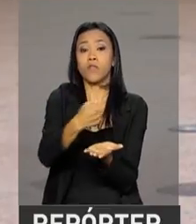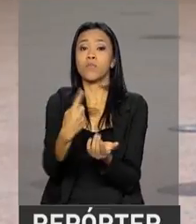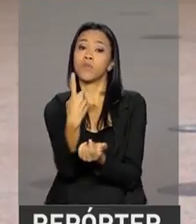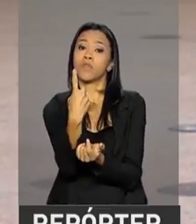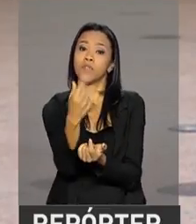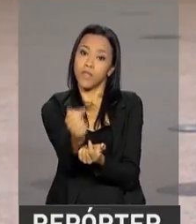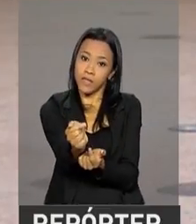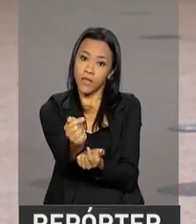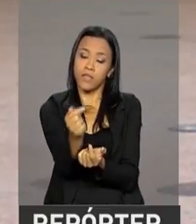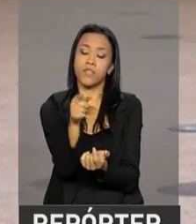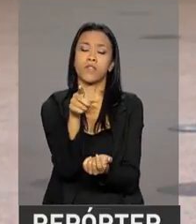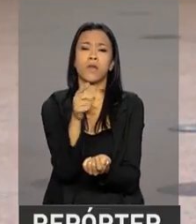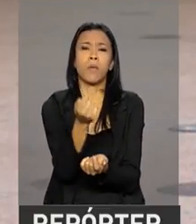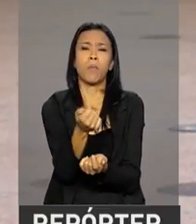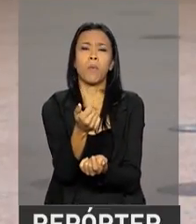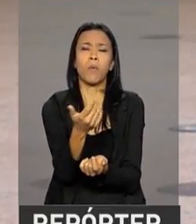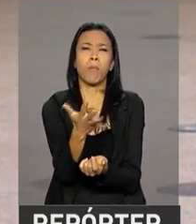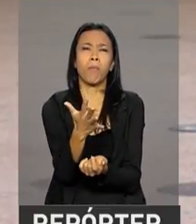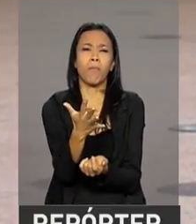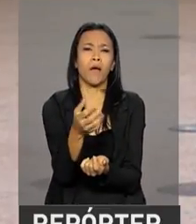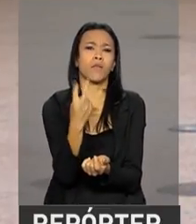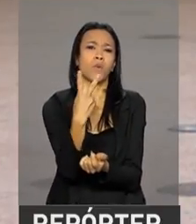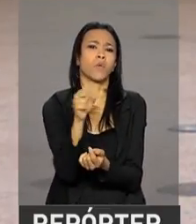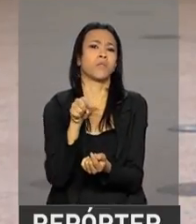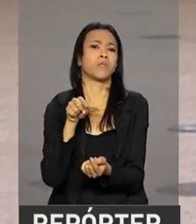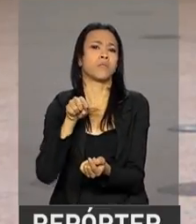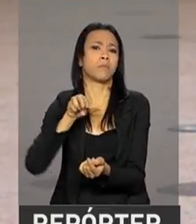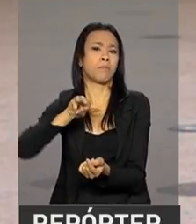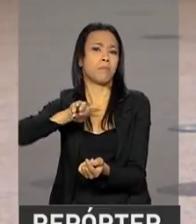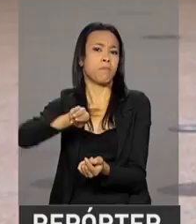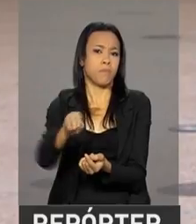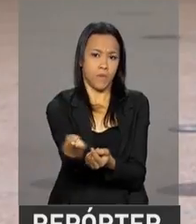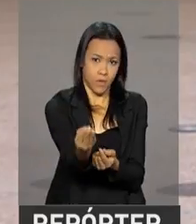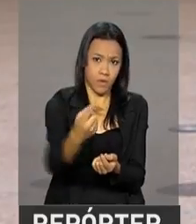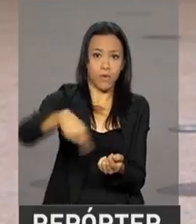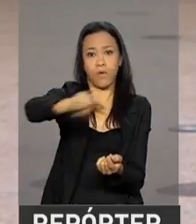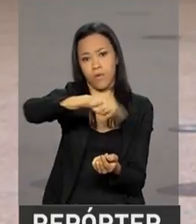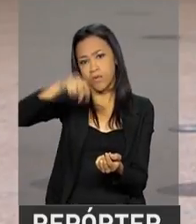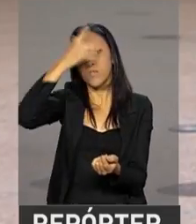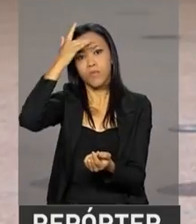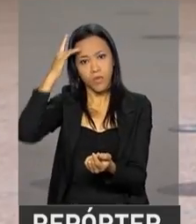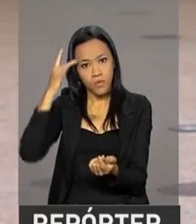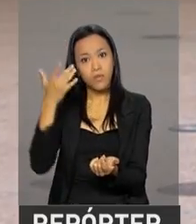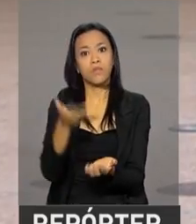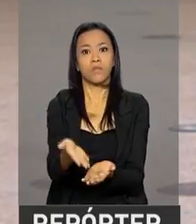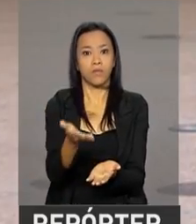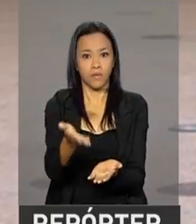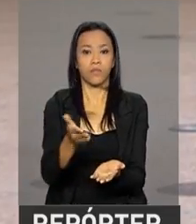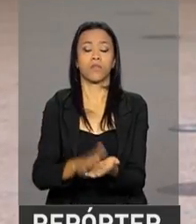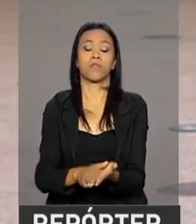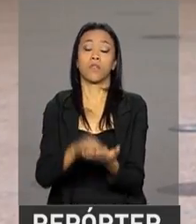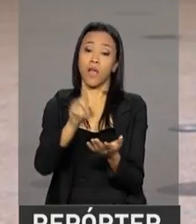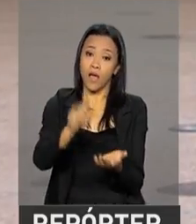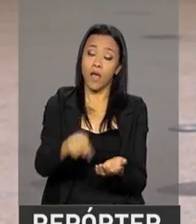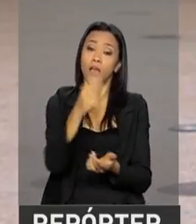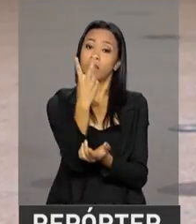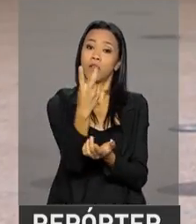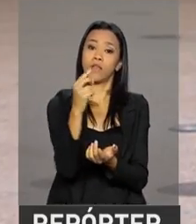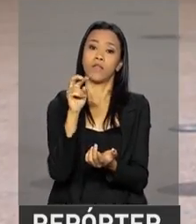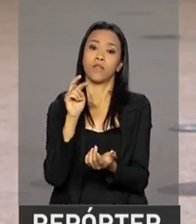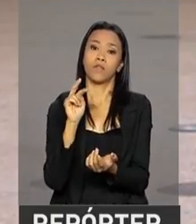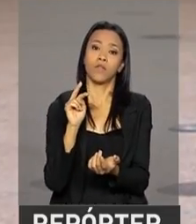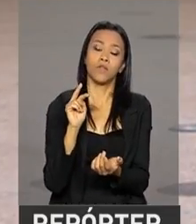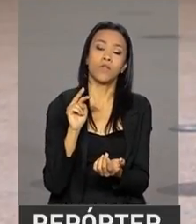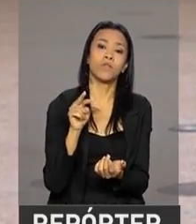ser contemplados aí pouco mais de 2 milhões de contribuintes brasileiros. Para ser mais preciso, são 2 milhões